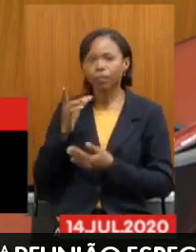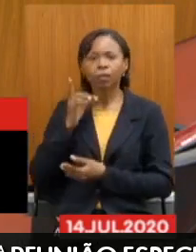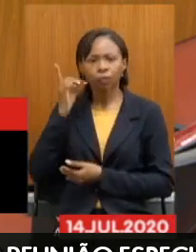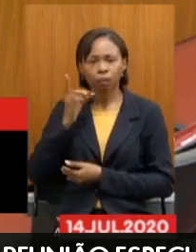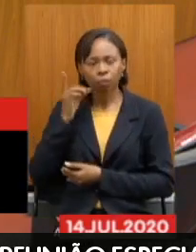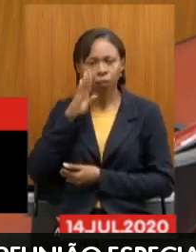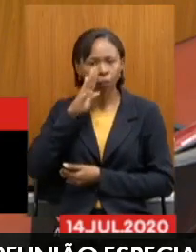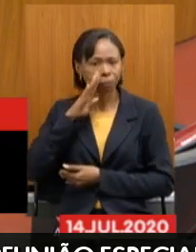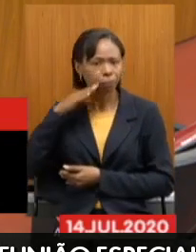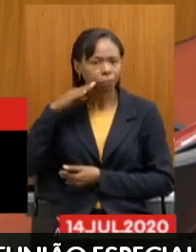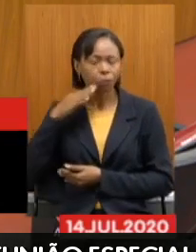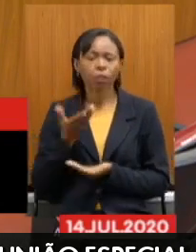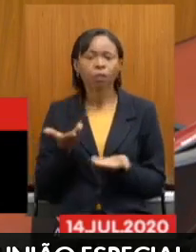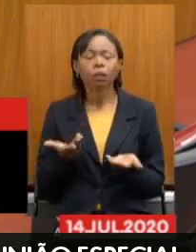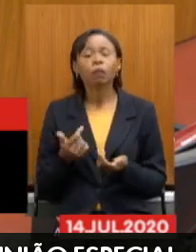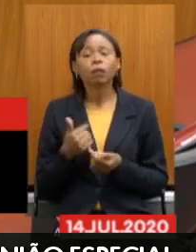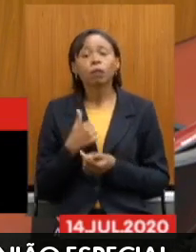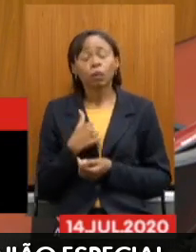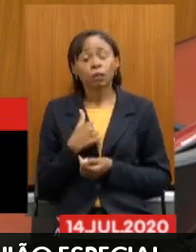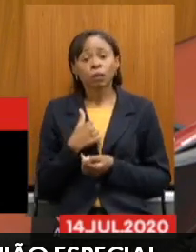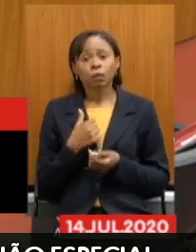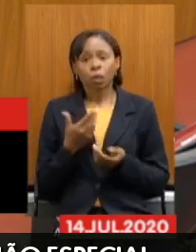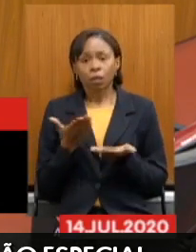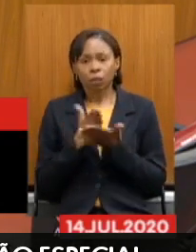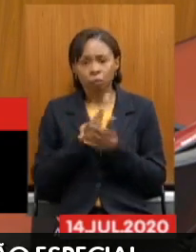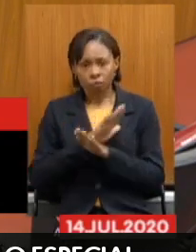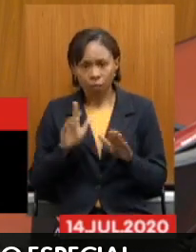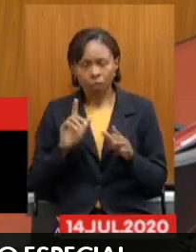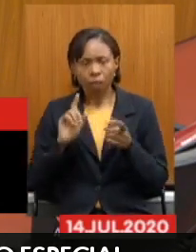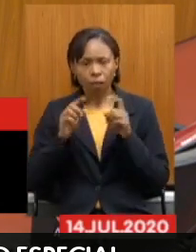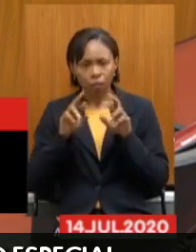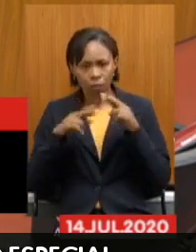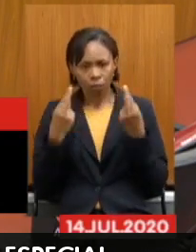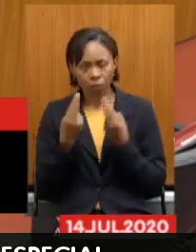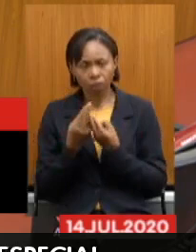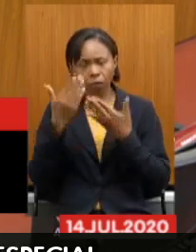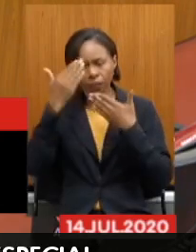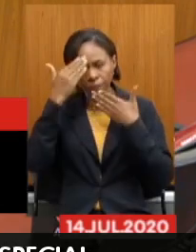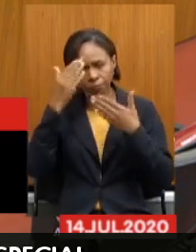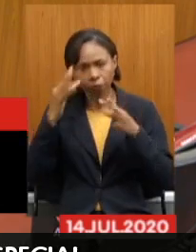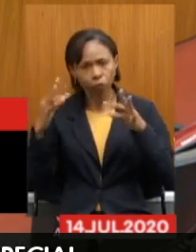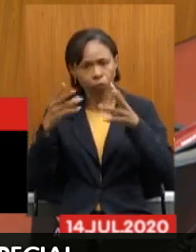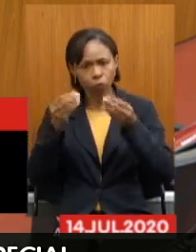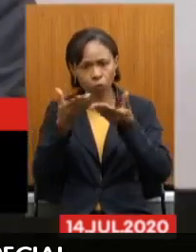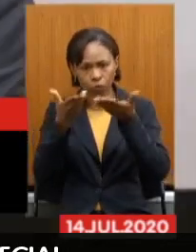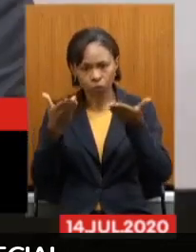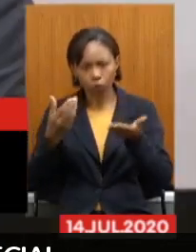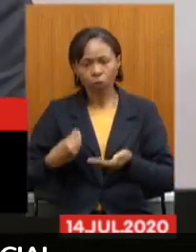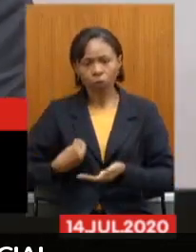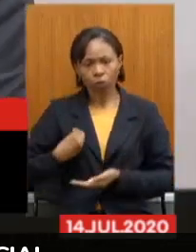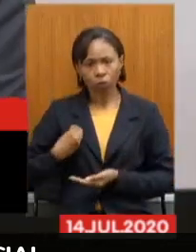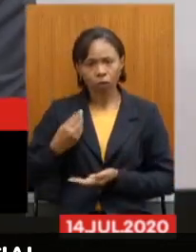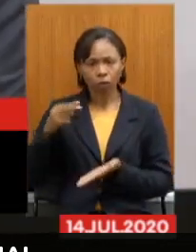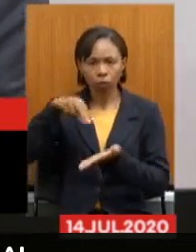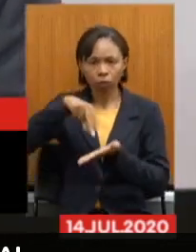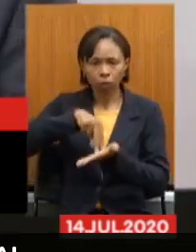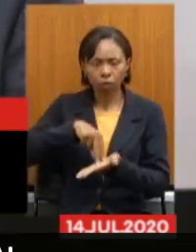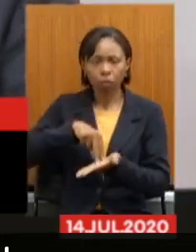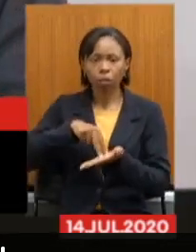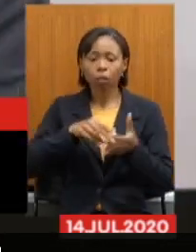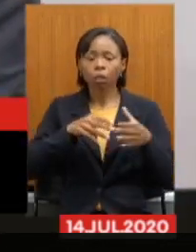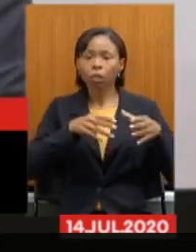deputada. Eu quero finalizar esta reunião, primeiro agradecendo a todos que aqui estiveram, os representantes